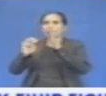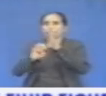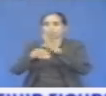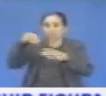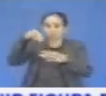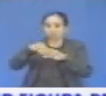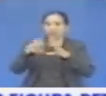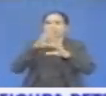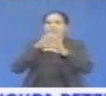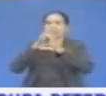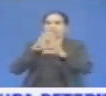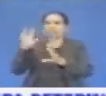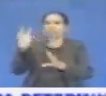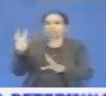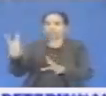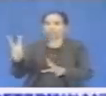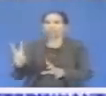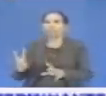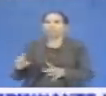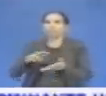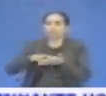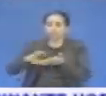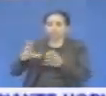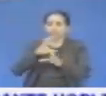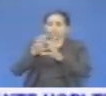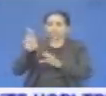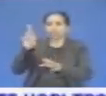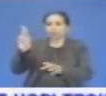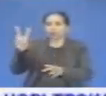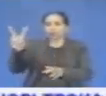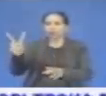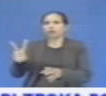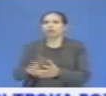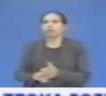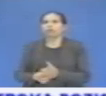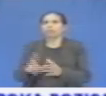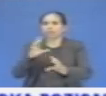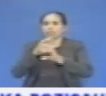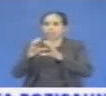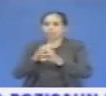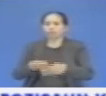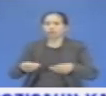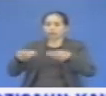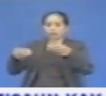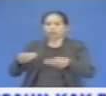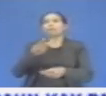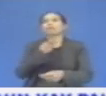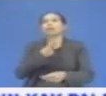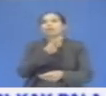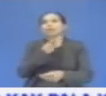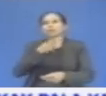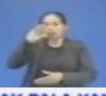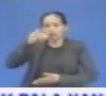careta nem no resista de careta rua no selo la iha e Guzmán careta barguido padre Martinho Guzmán no banho